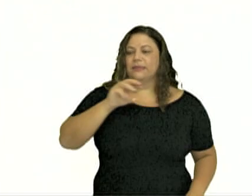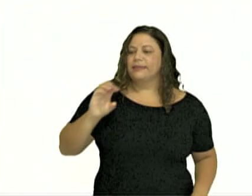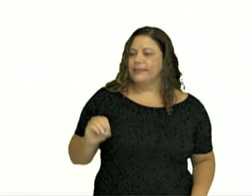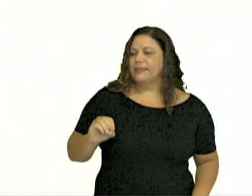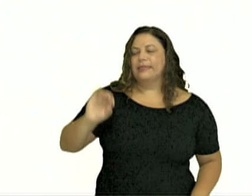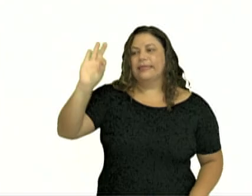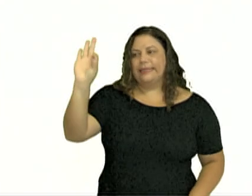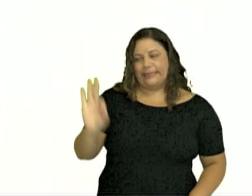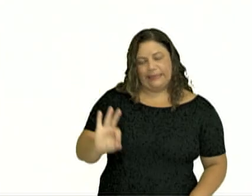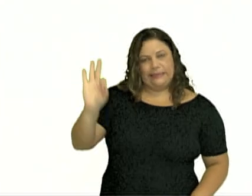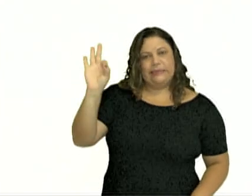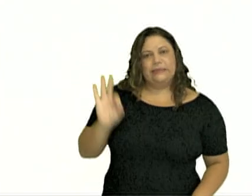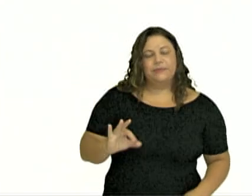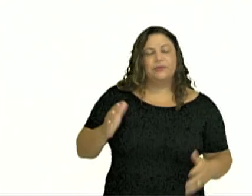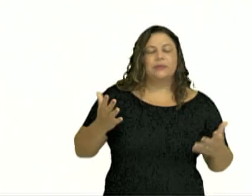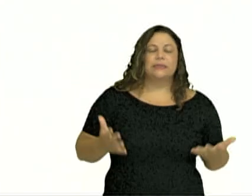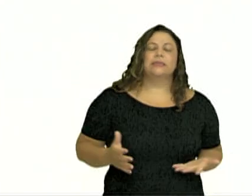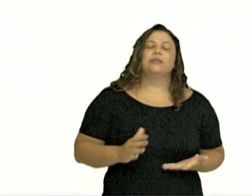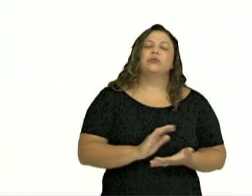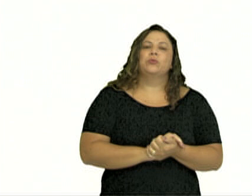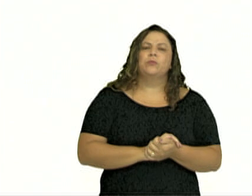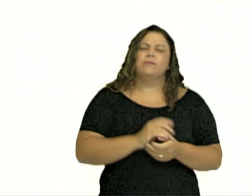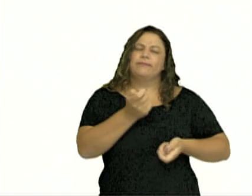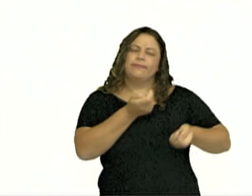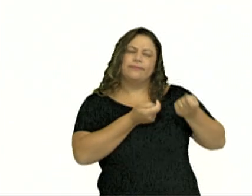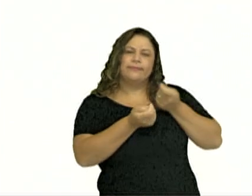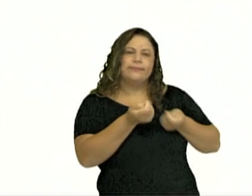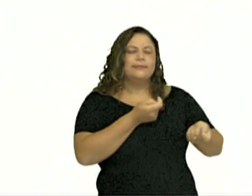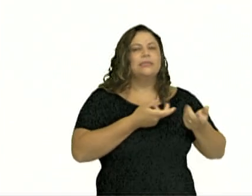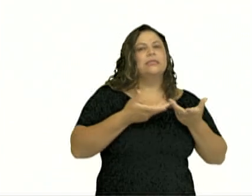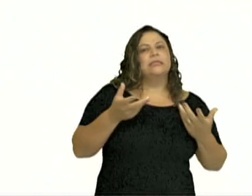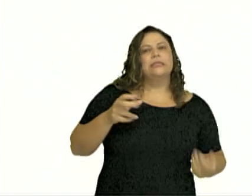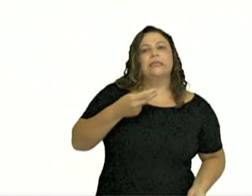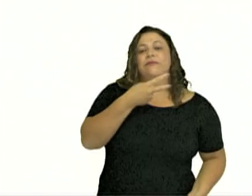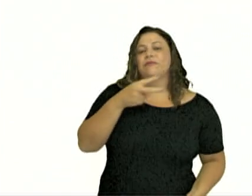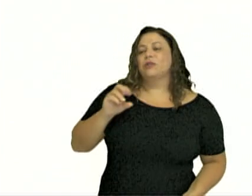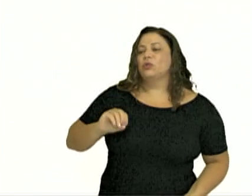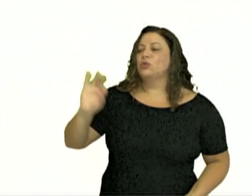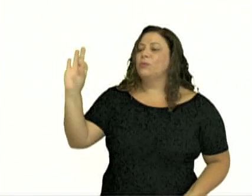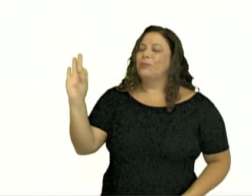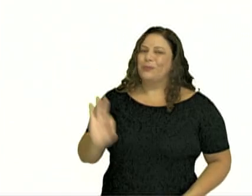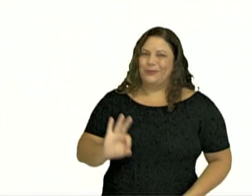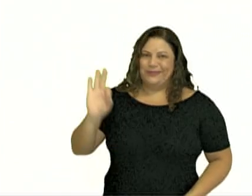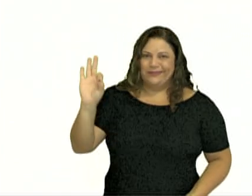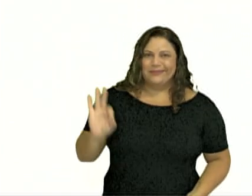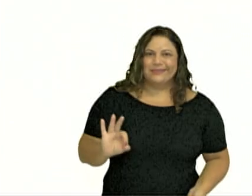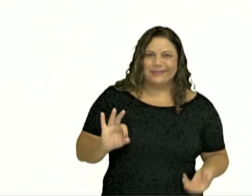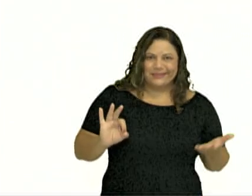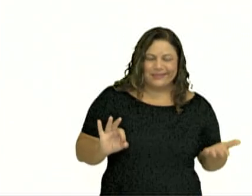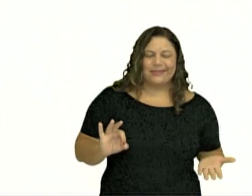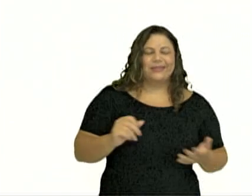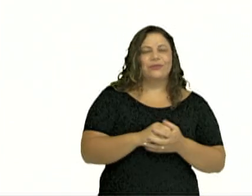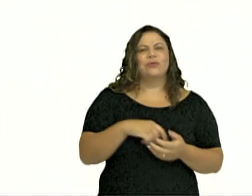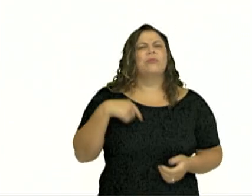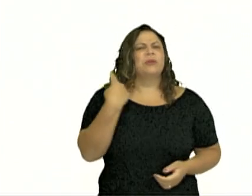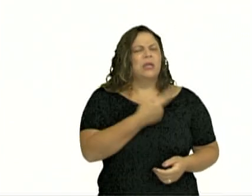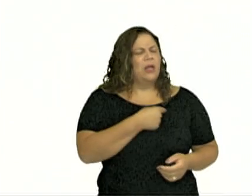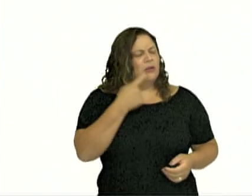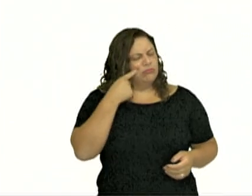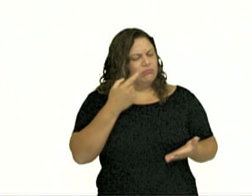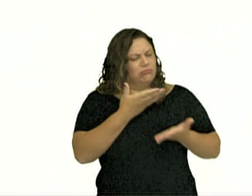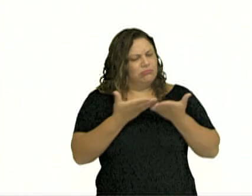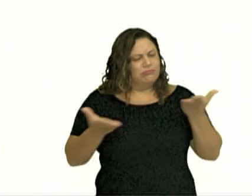30% são para aquelas necessidades flexíveis e 20% são exatamente para a gente dedicada